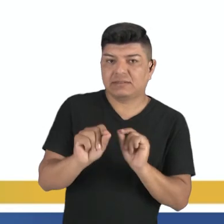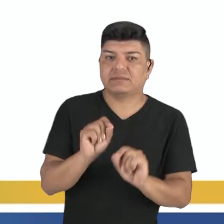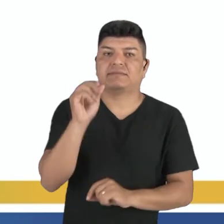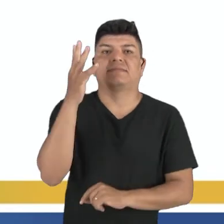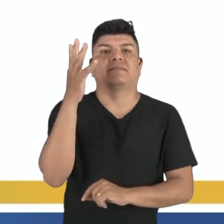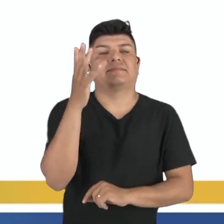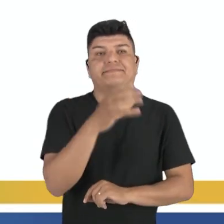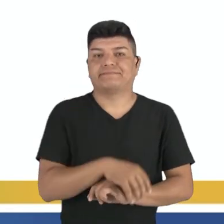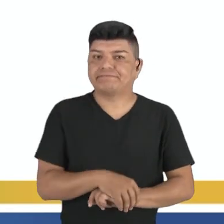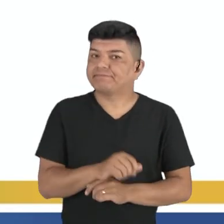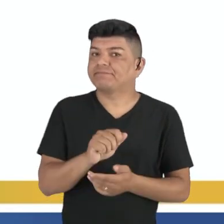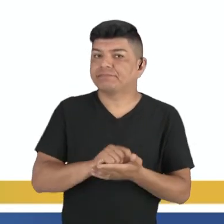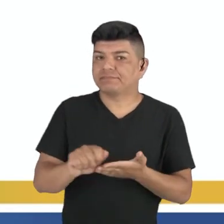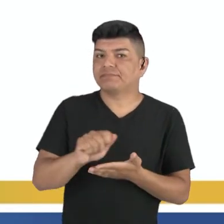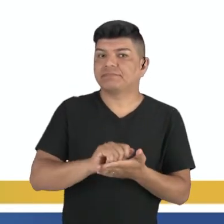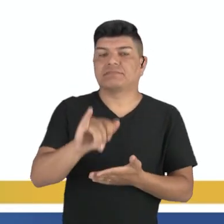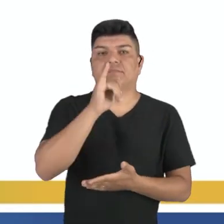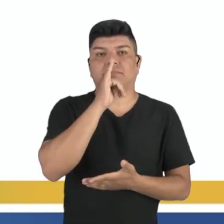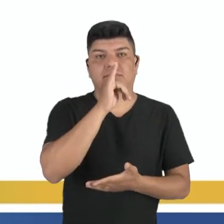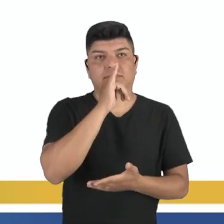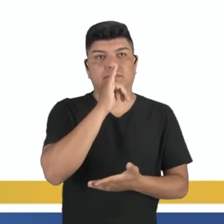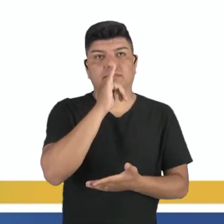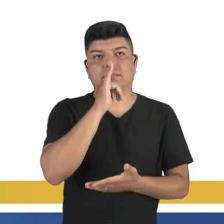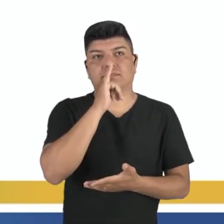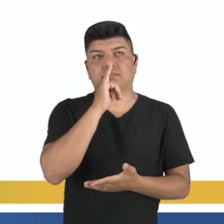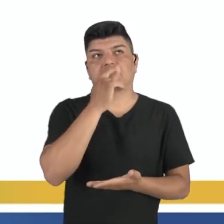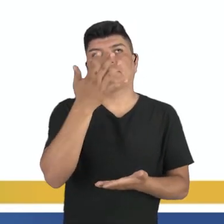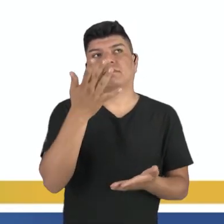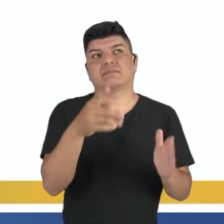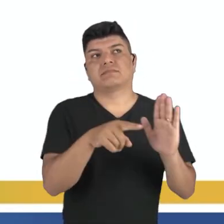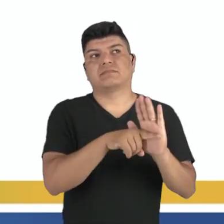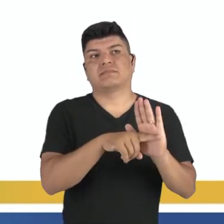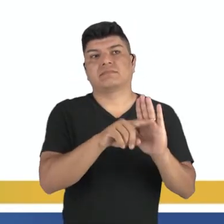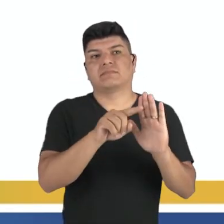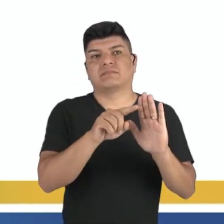Bom, para escrevermos, por exemplo, né, menos